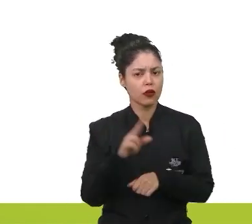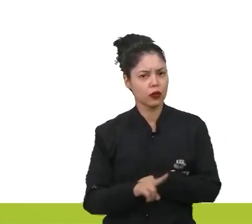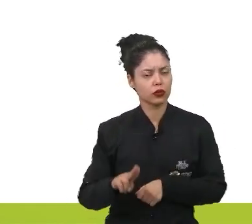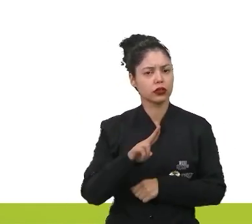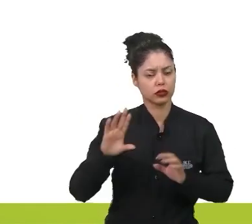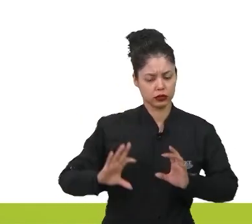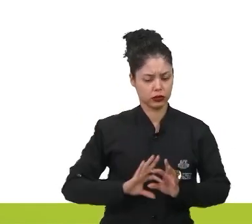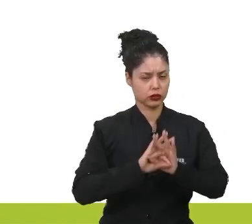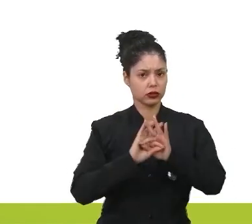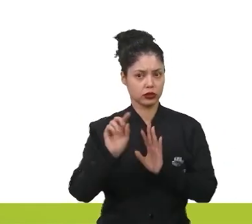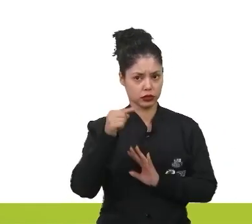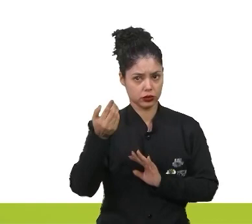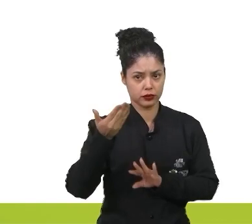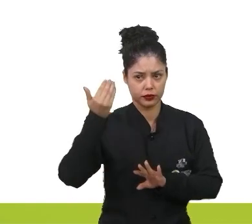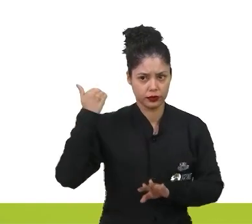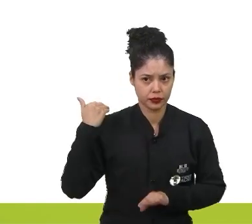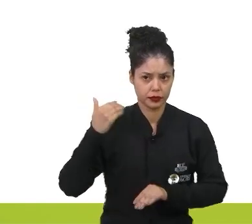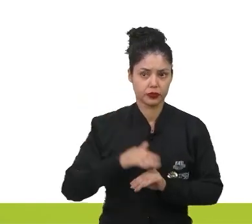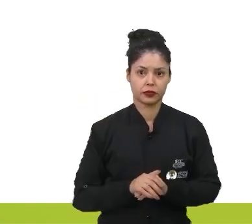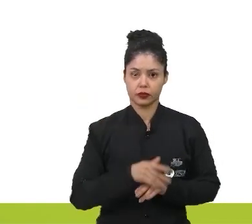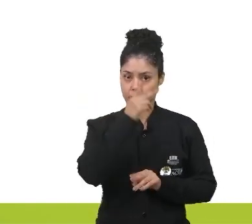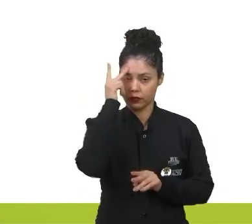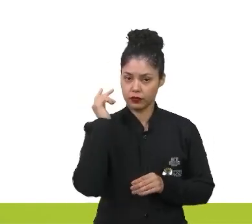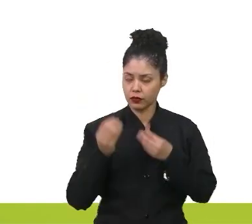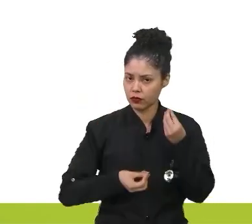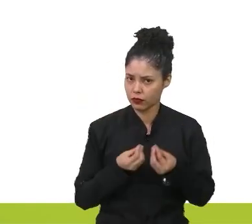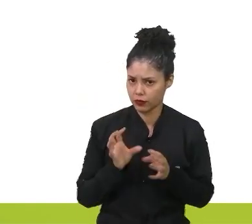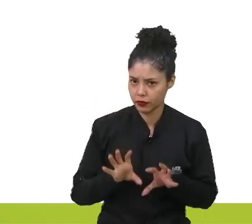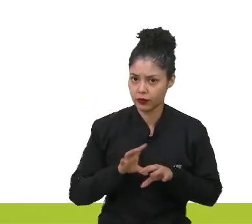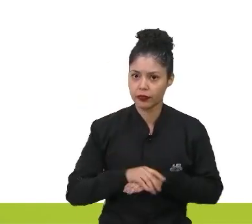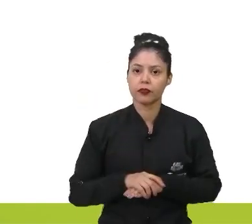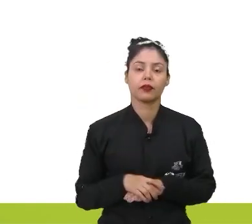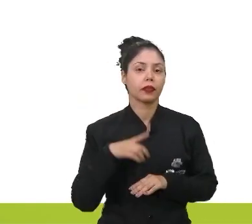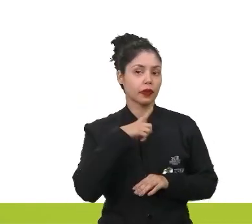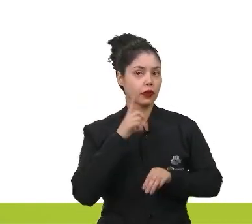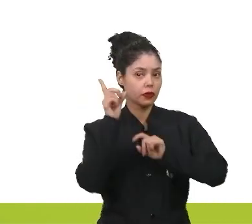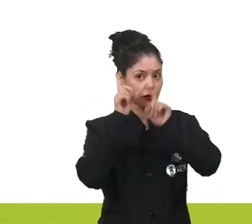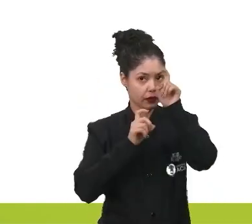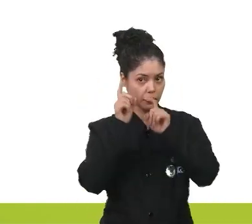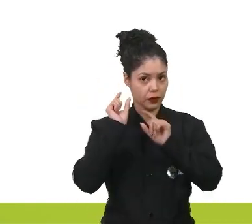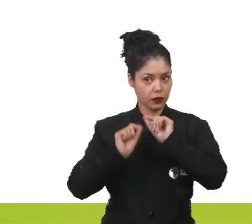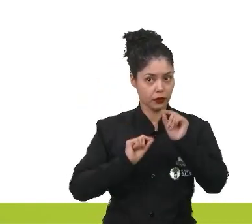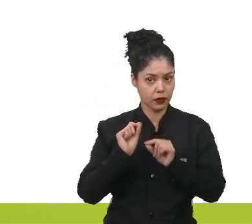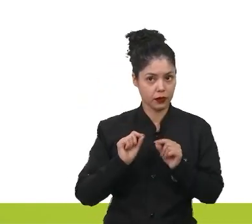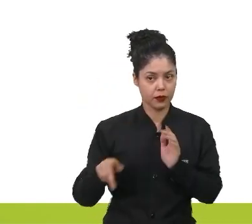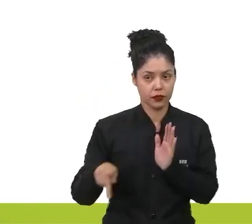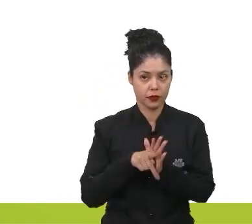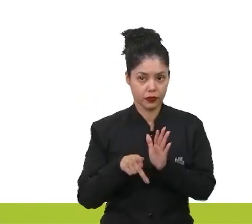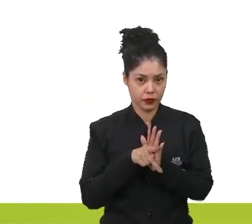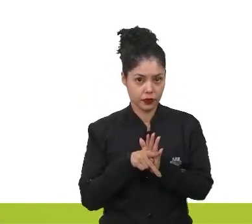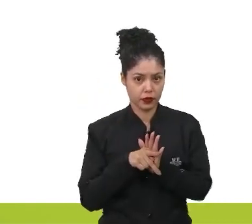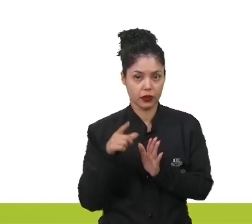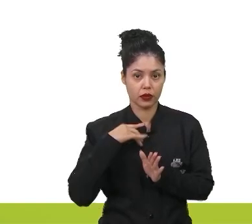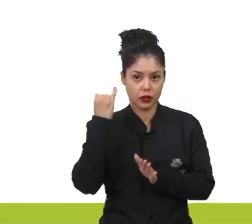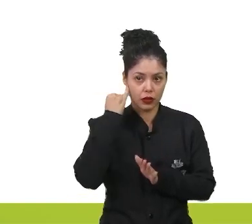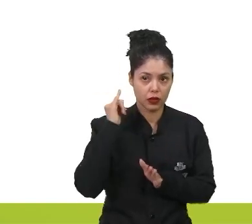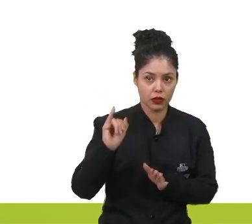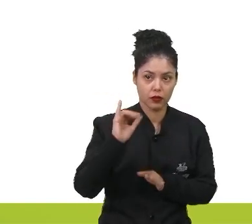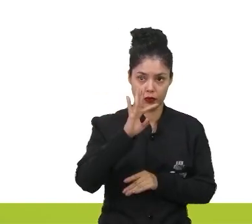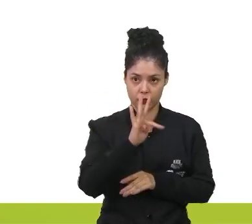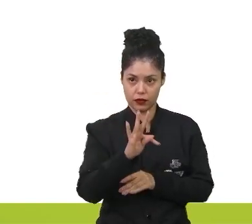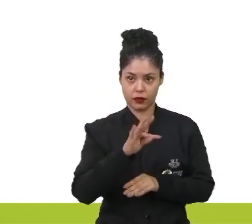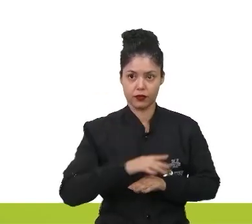aquelas relações lá atrás, né? Pessoal, o que eu faço? Eu tenho uma expressão aqui, ó, que ele determina a ideia do Tzão,